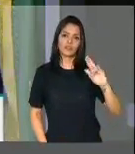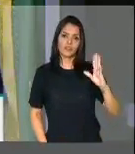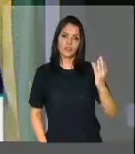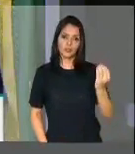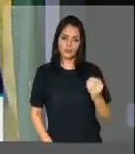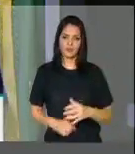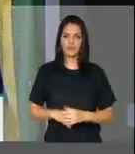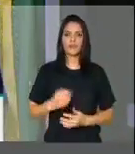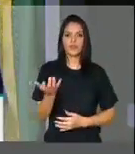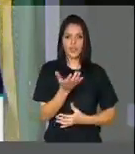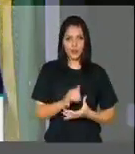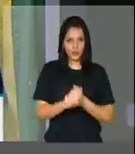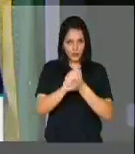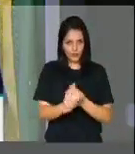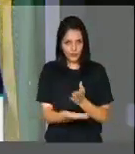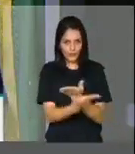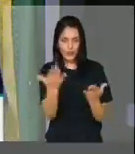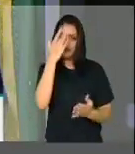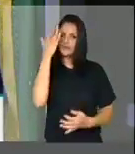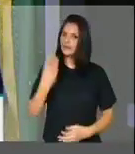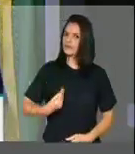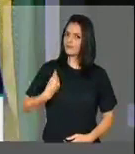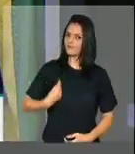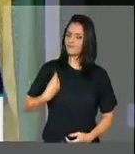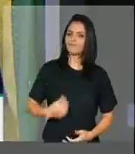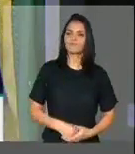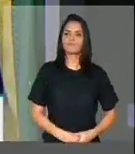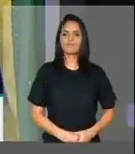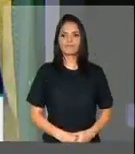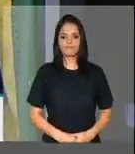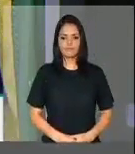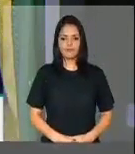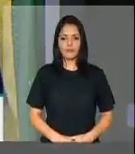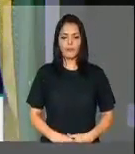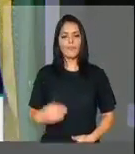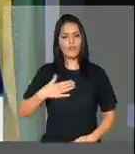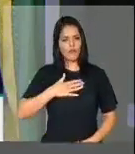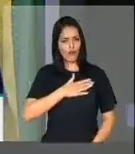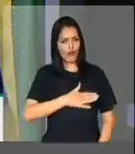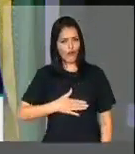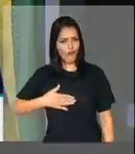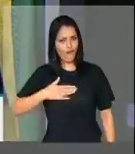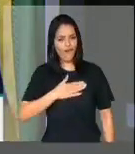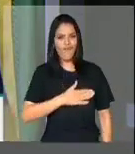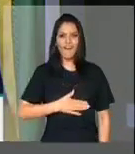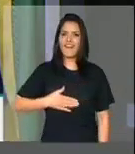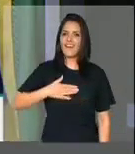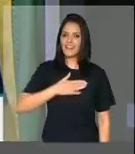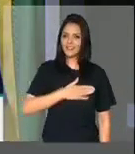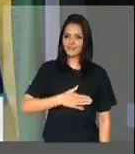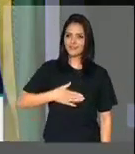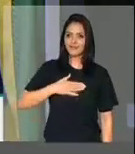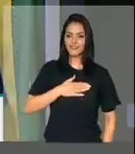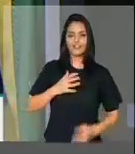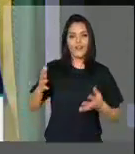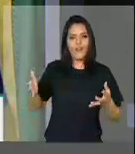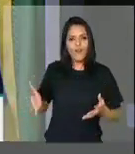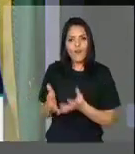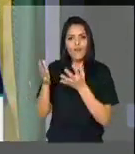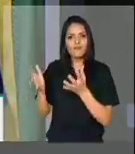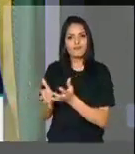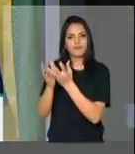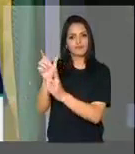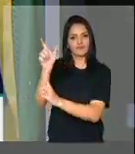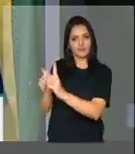gostaria de cumprimentar todos os presentes. Eu, por suposto, não tive a honra e a oportunidade de conviver